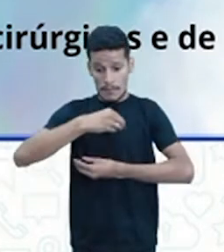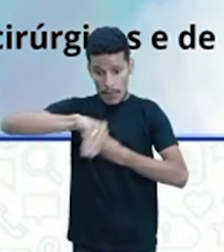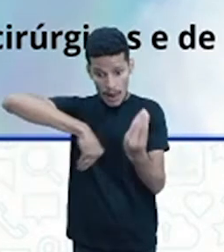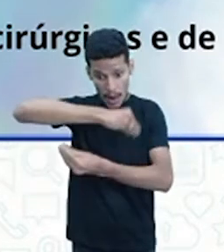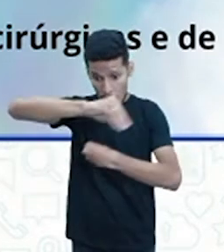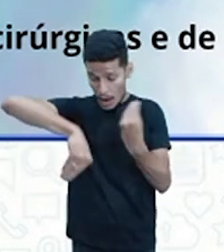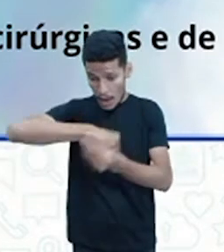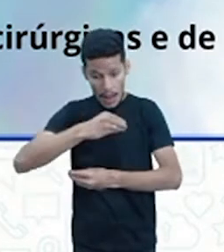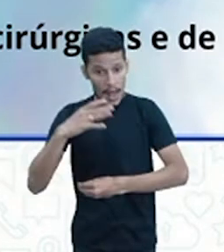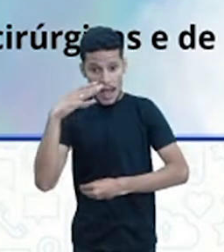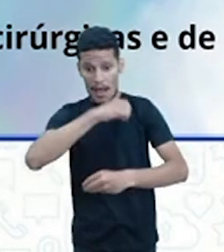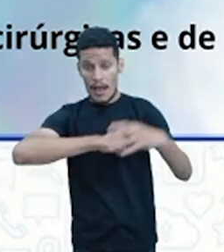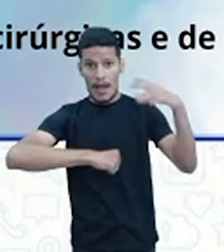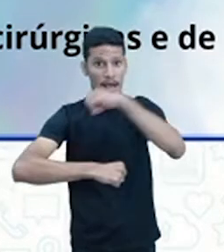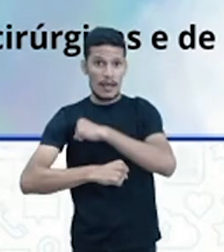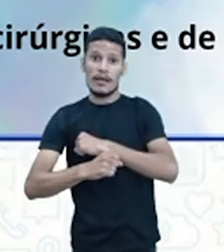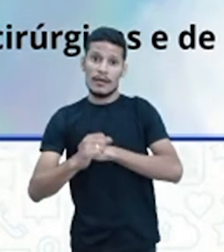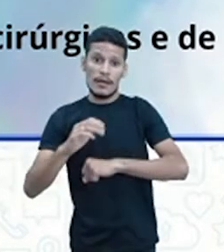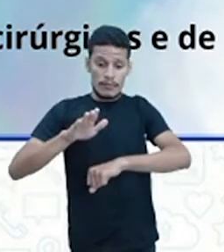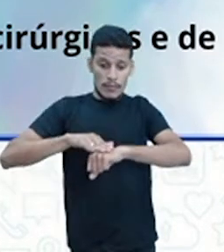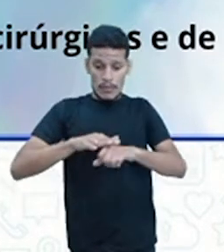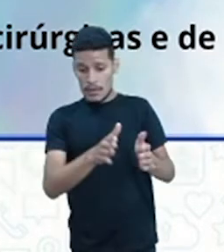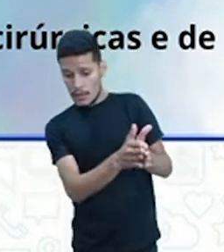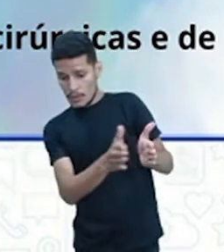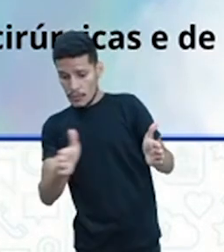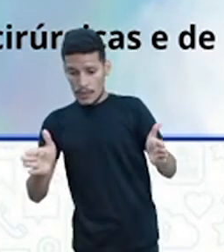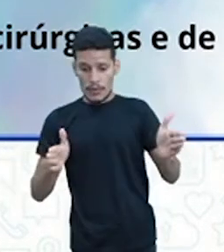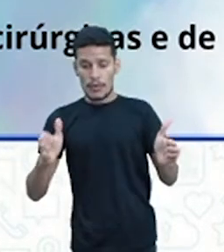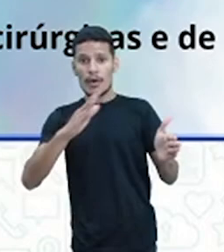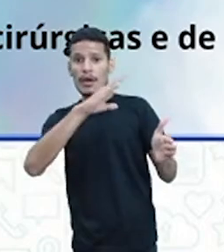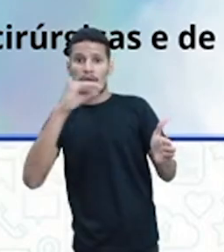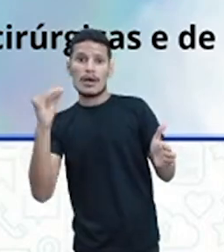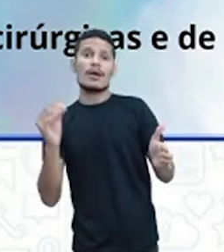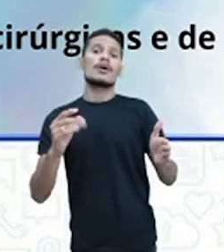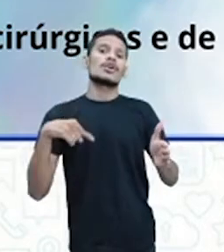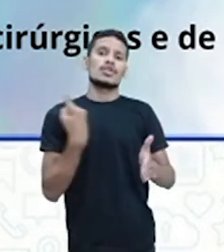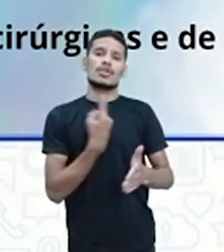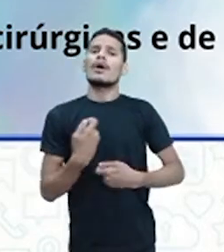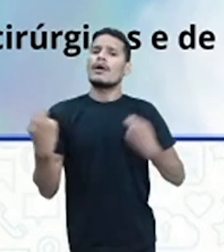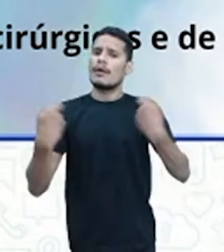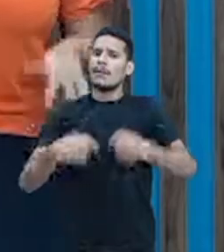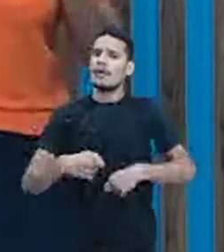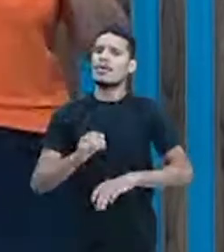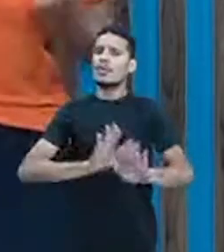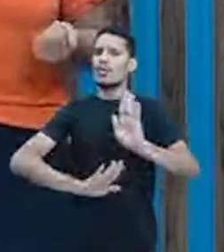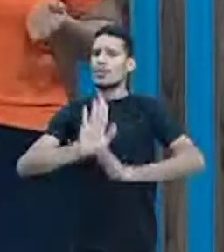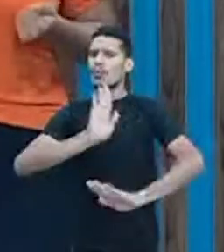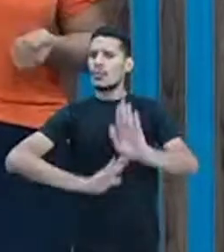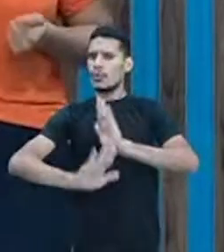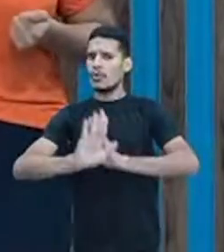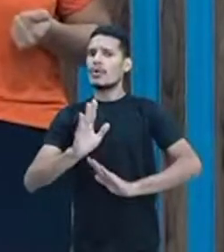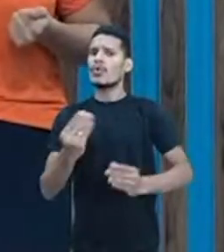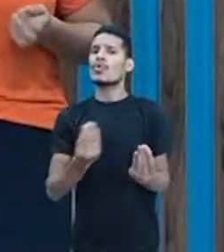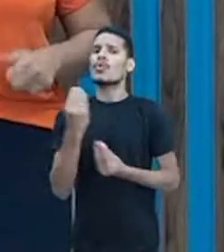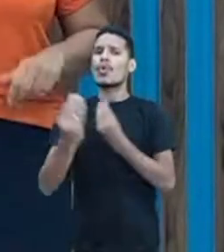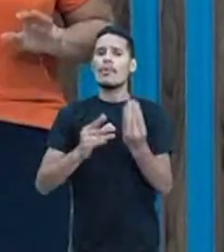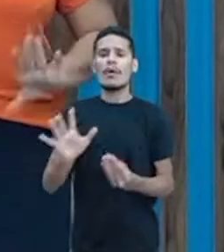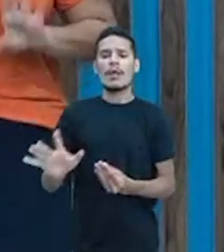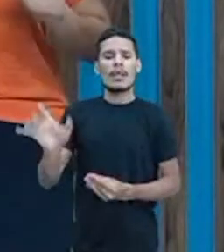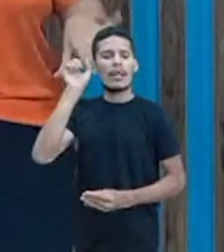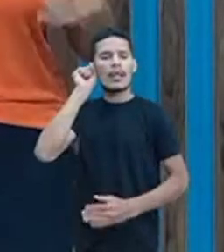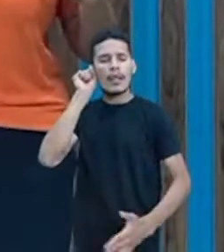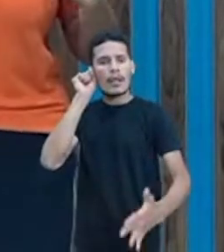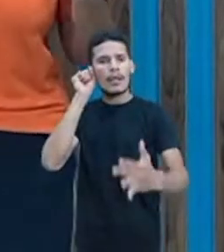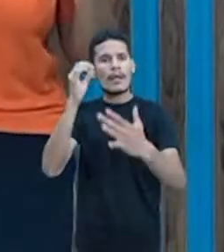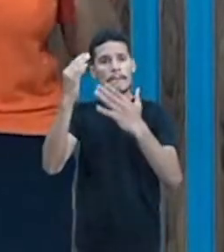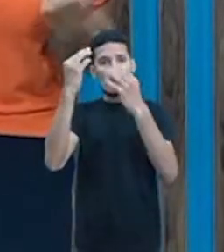intensos. Então, é uma fase que é que a gente precisa ter muito cuidado como consumir esses discursos, tá? A